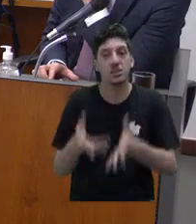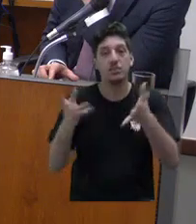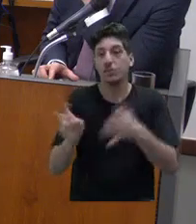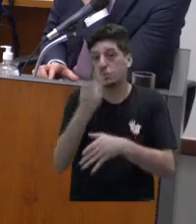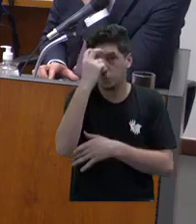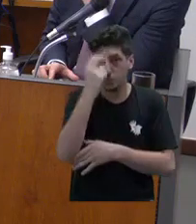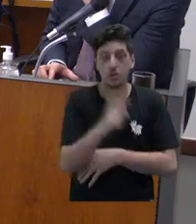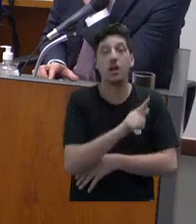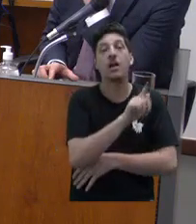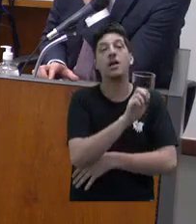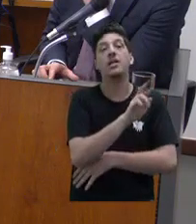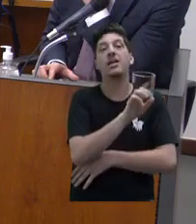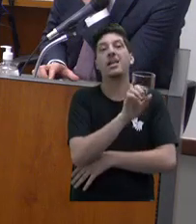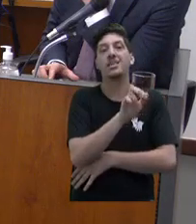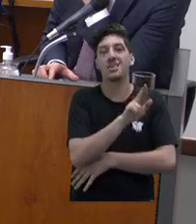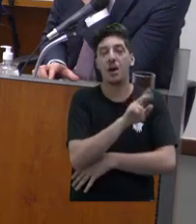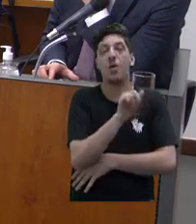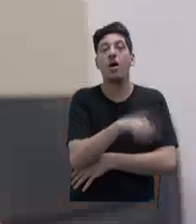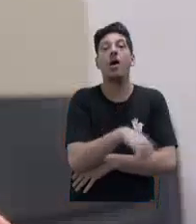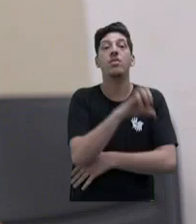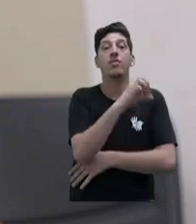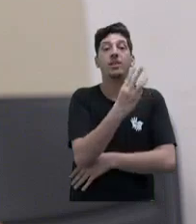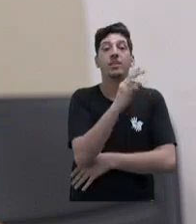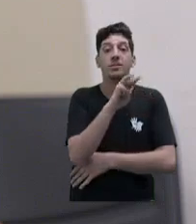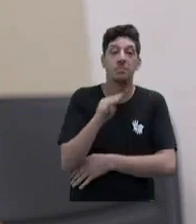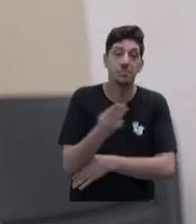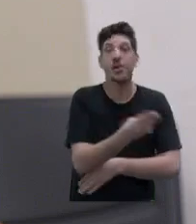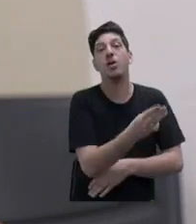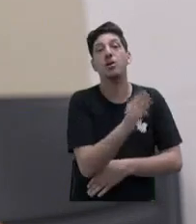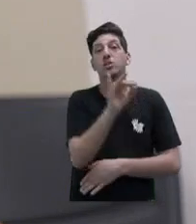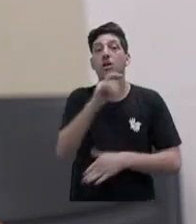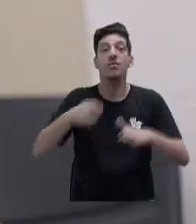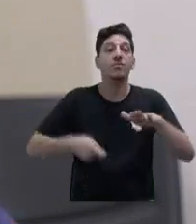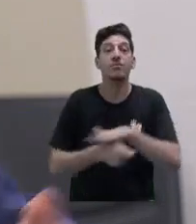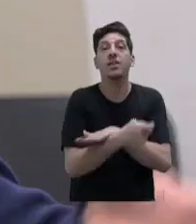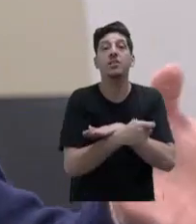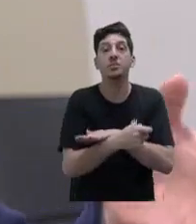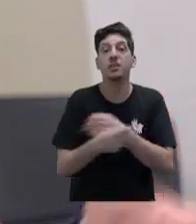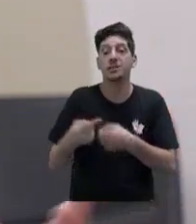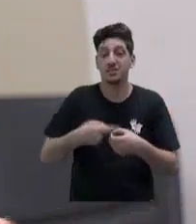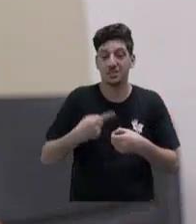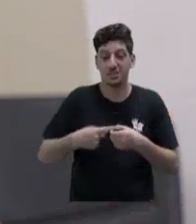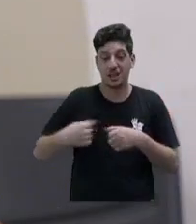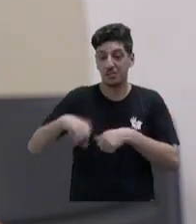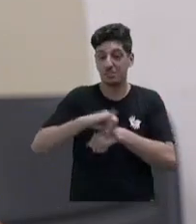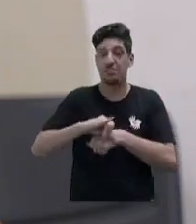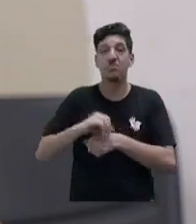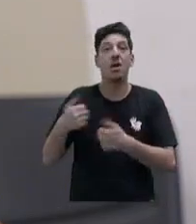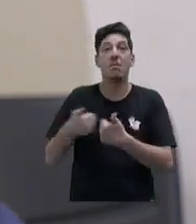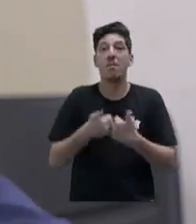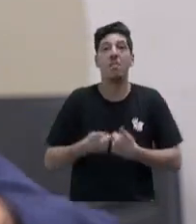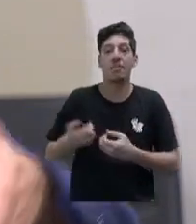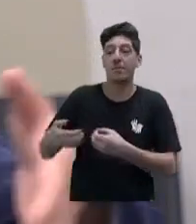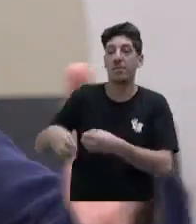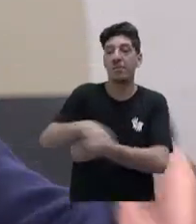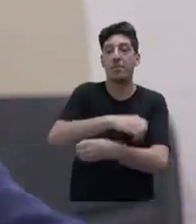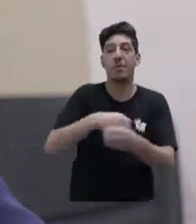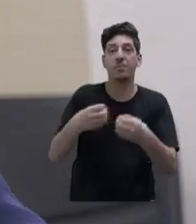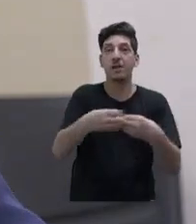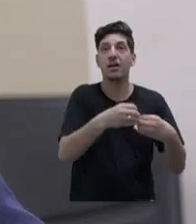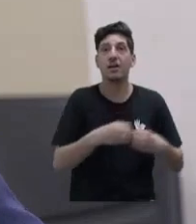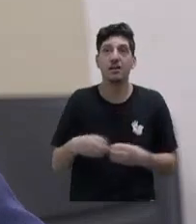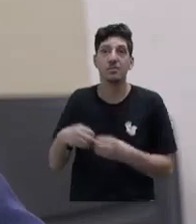93 milhões de reais e só investe nas regiões ou nas cidades onde elas estão, acaba sendo um outro fator de concentrar.